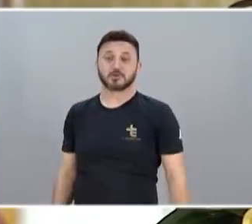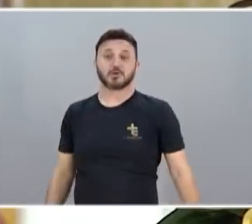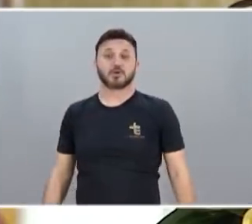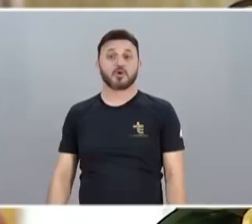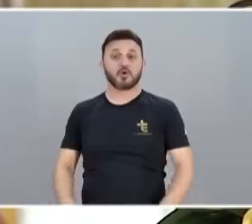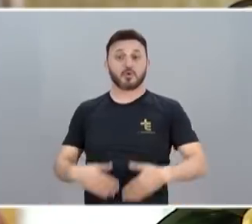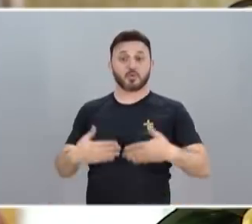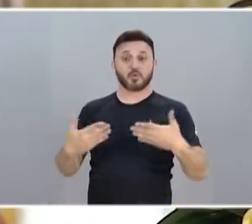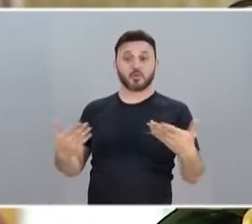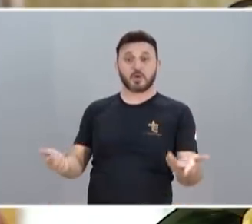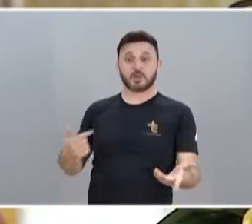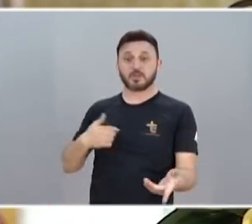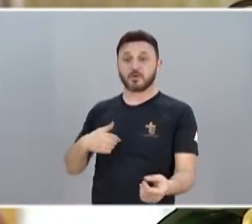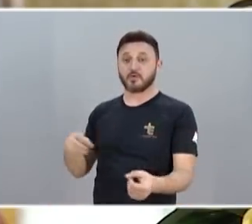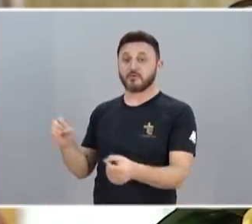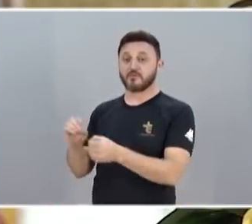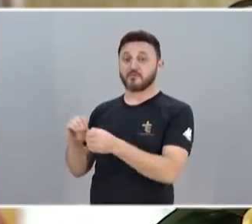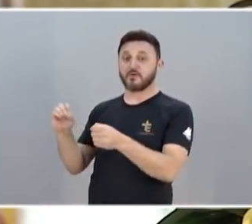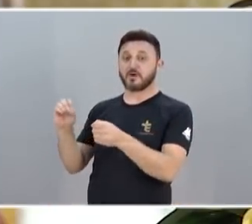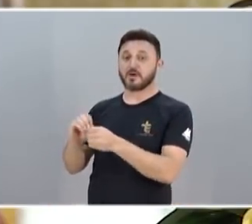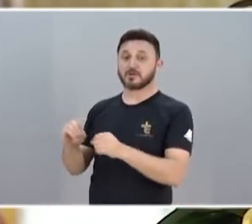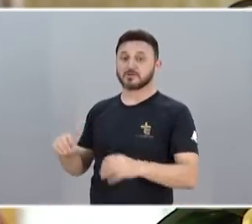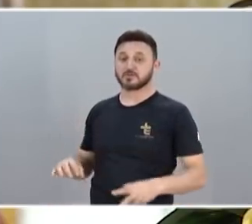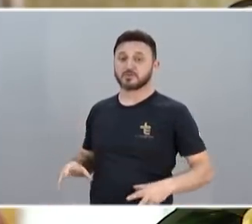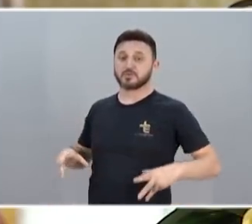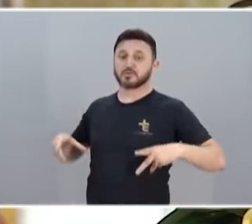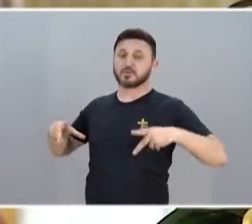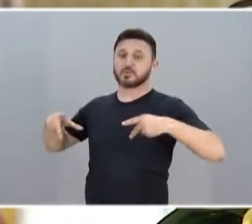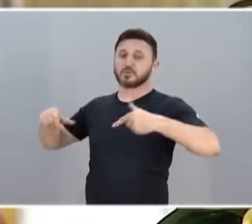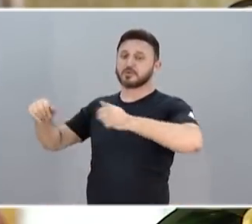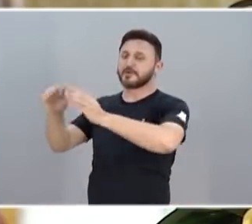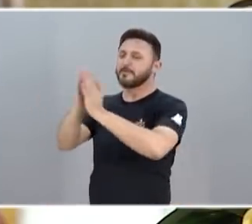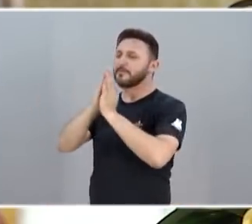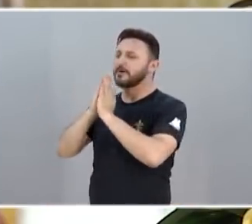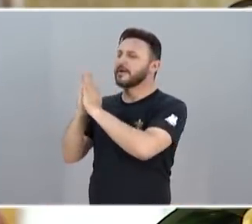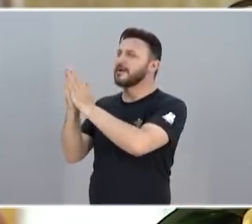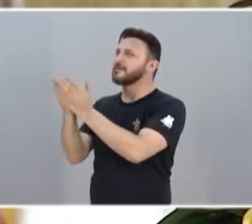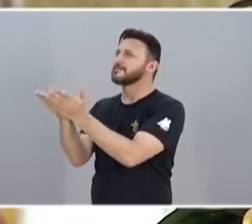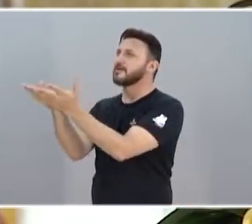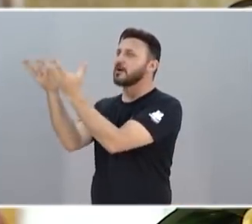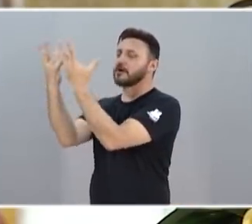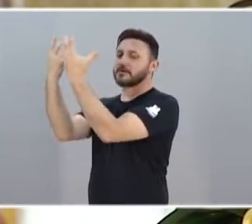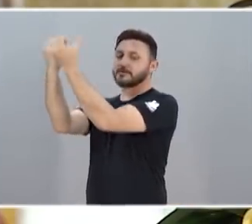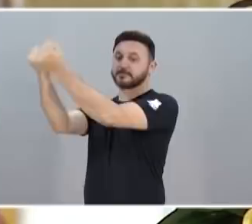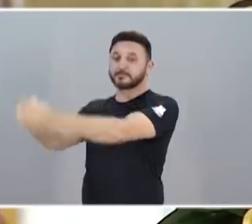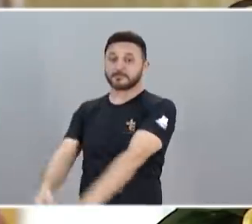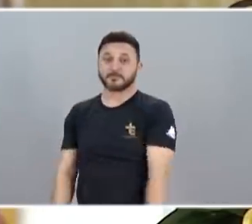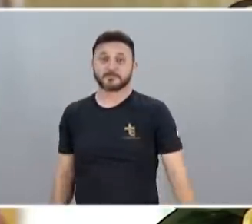quando lhe faço a minha prece.